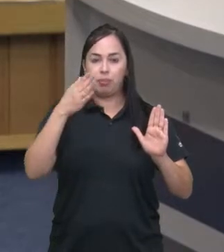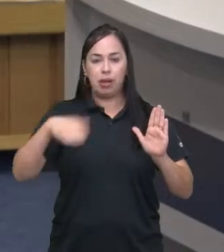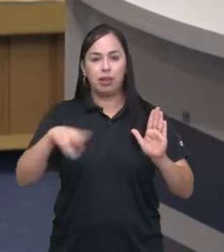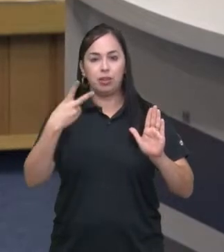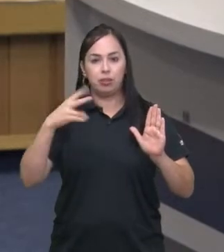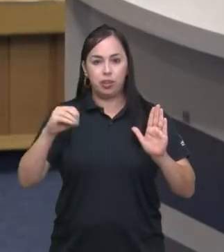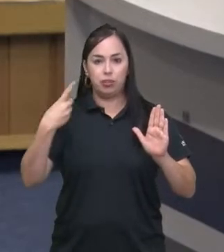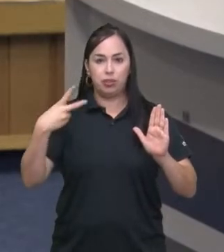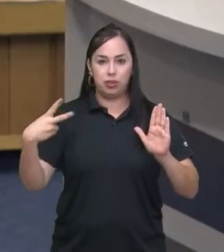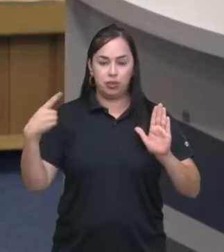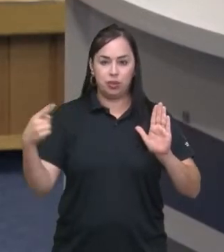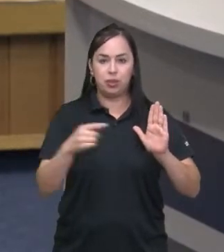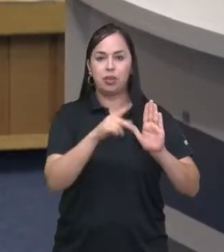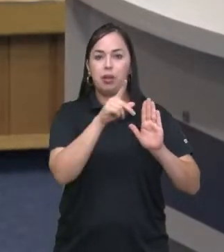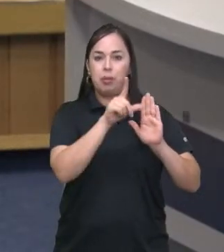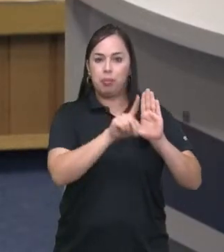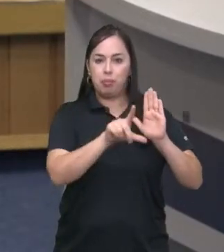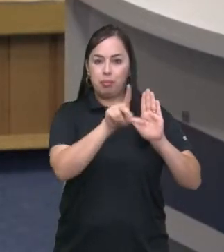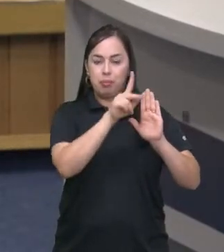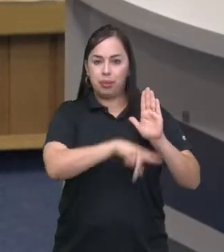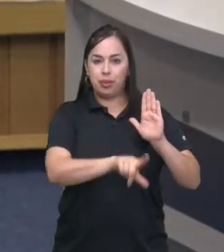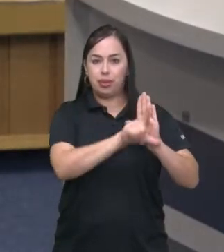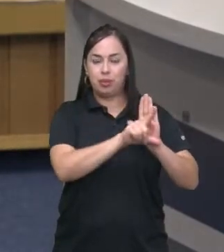8982/2021, projeto de lei número